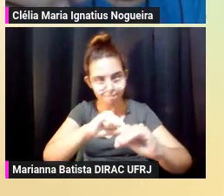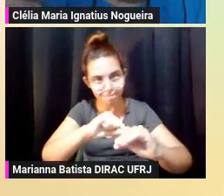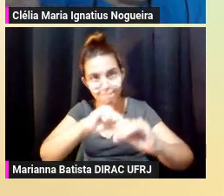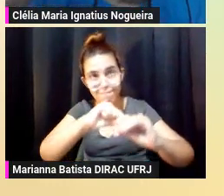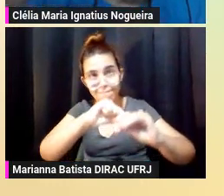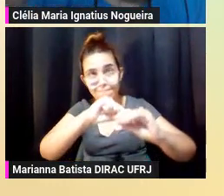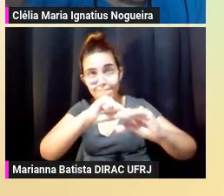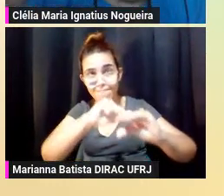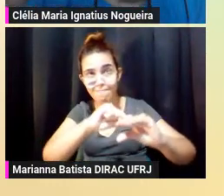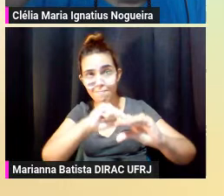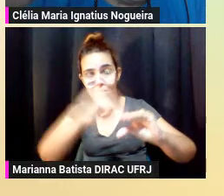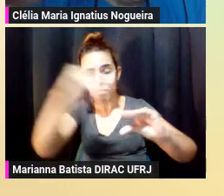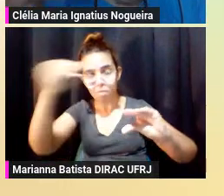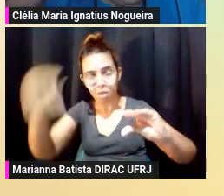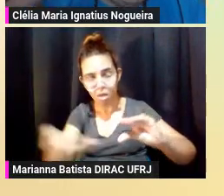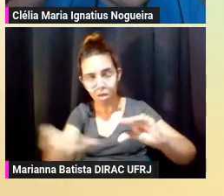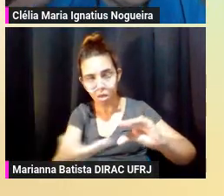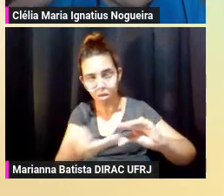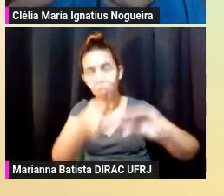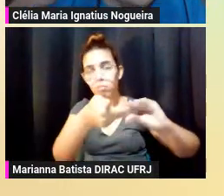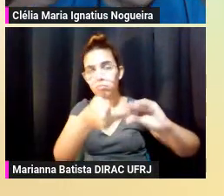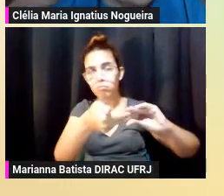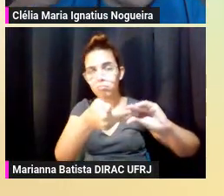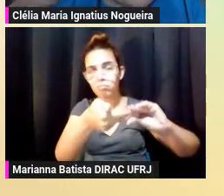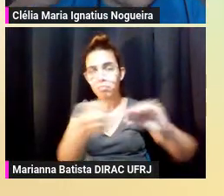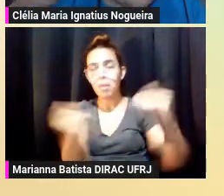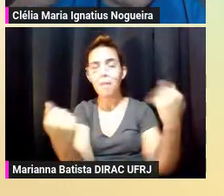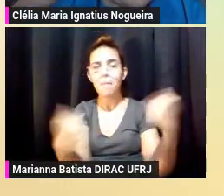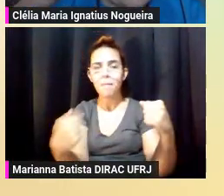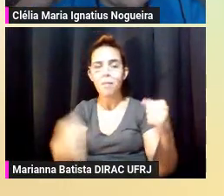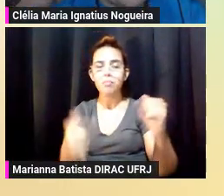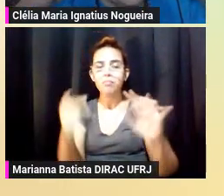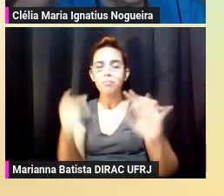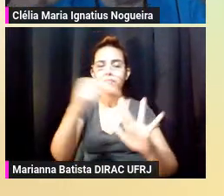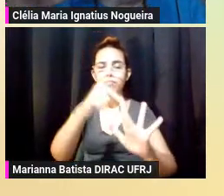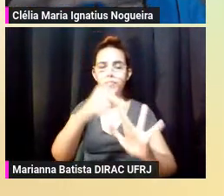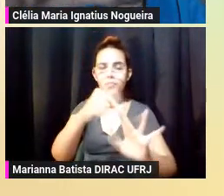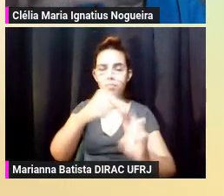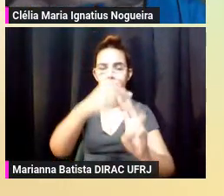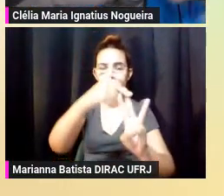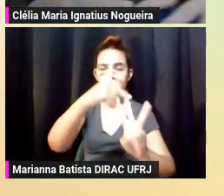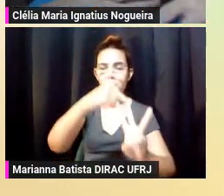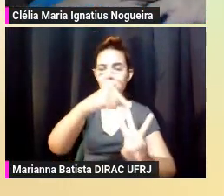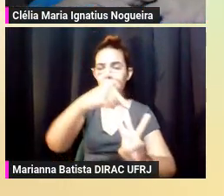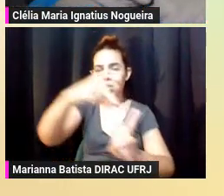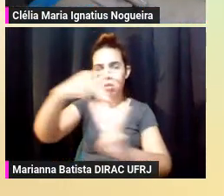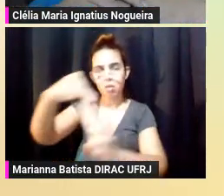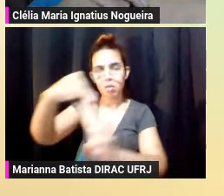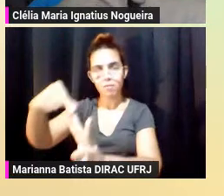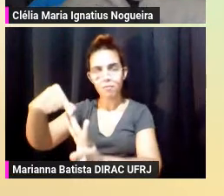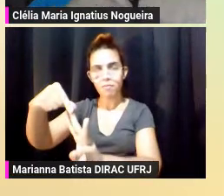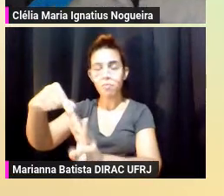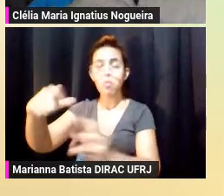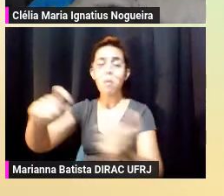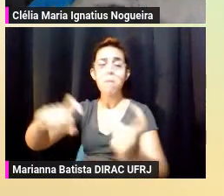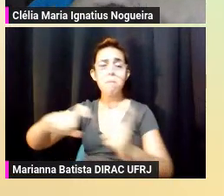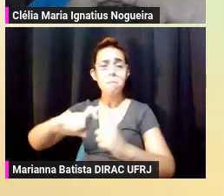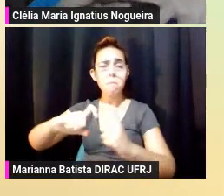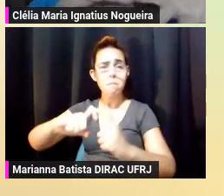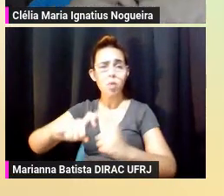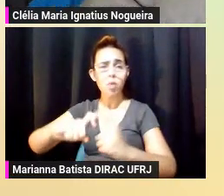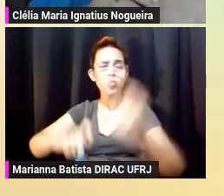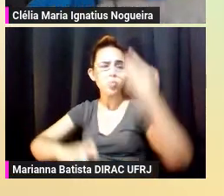de café, de chá. Levei ao médico quando ela tinha esse 1 ano, 1 ano e pouco, e